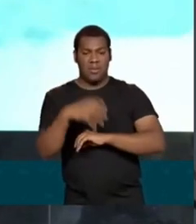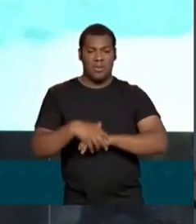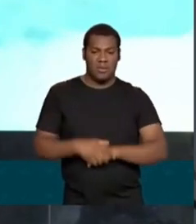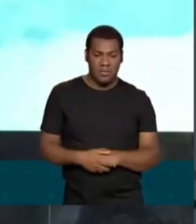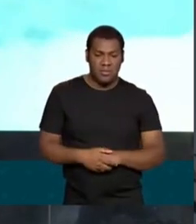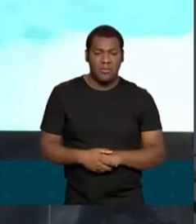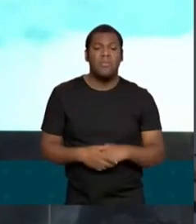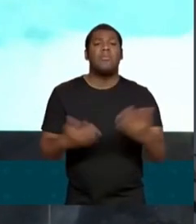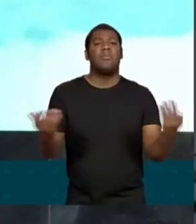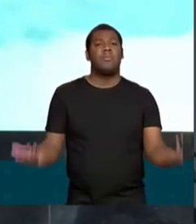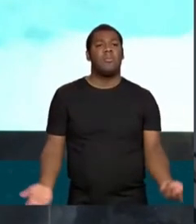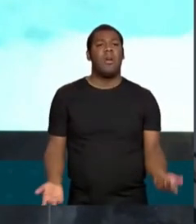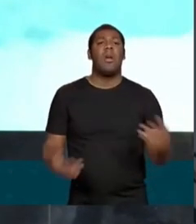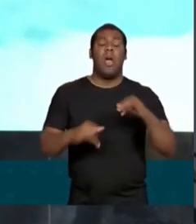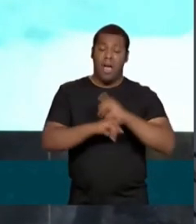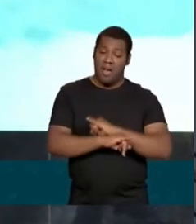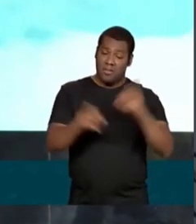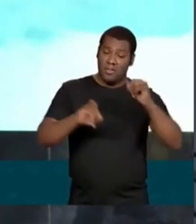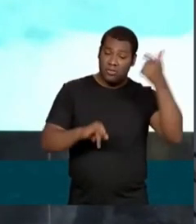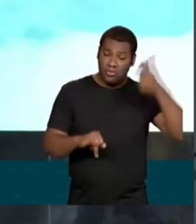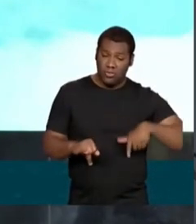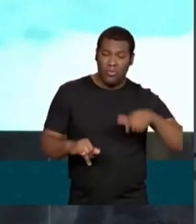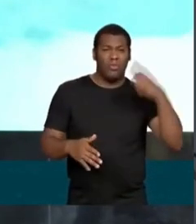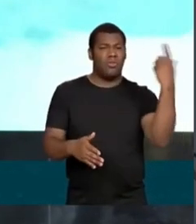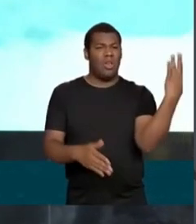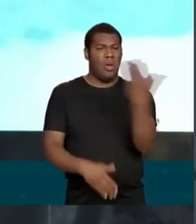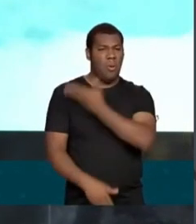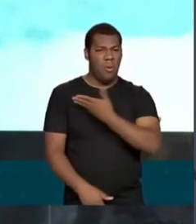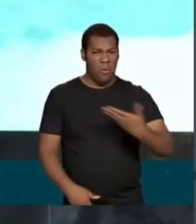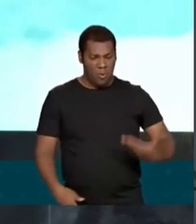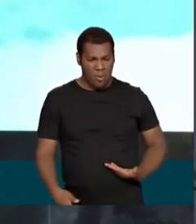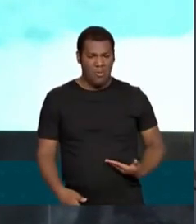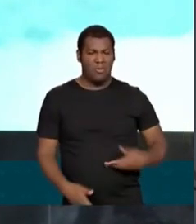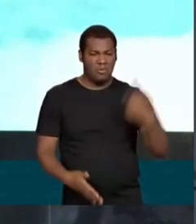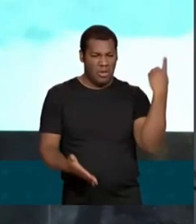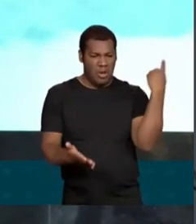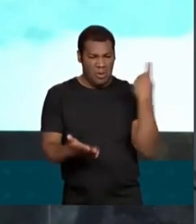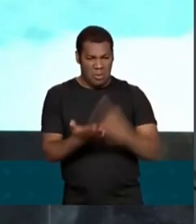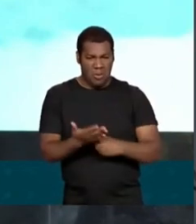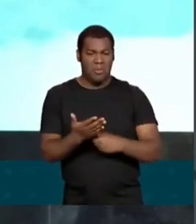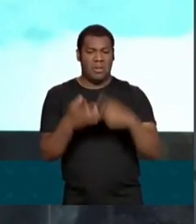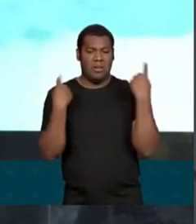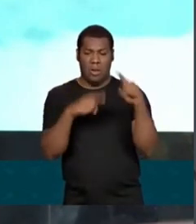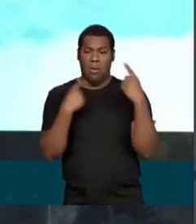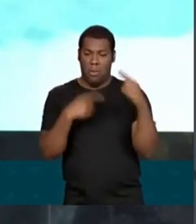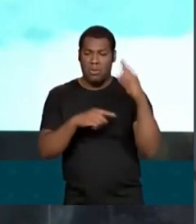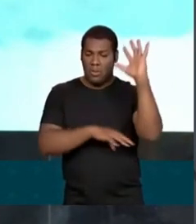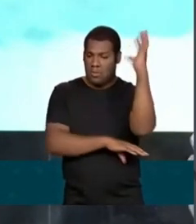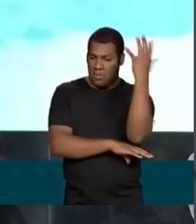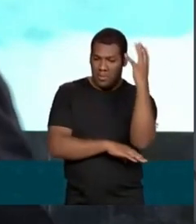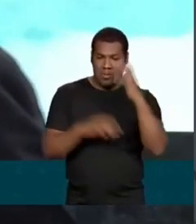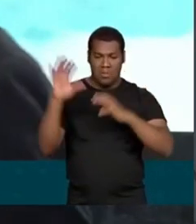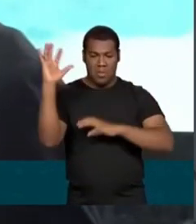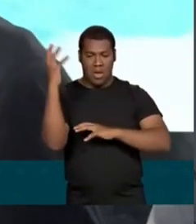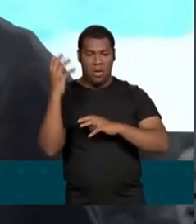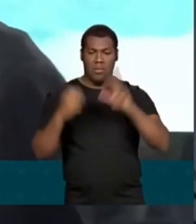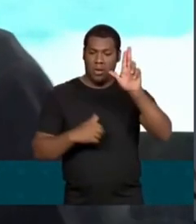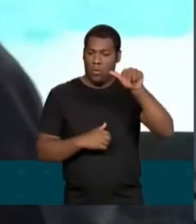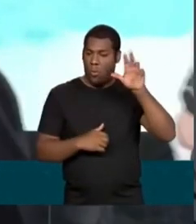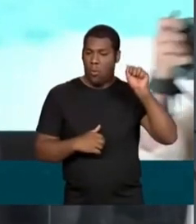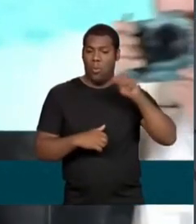vamos reafirmar que não existe qualquer compromisso de Sansão por parte do governo a qualquer agressão que tenha no meio ambiente